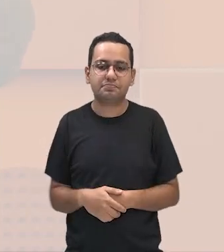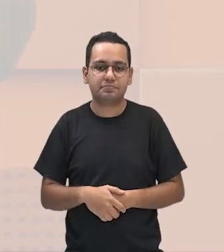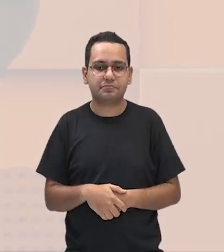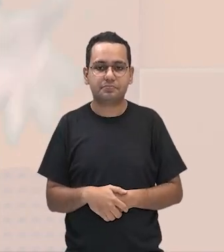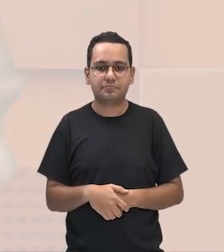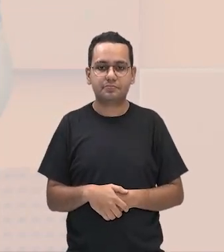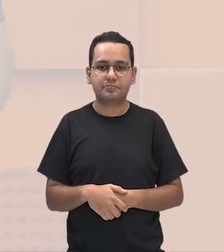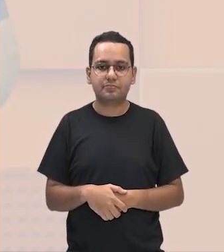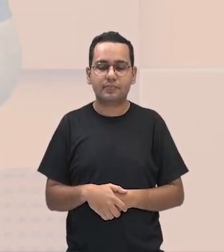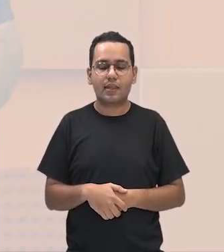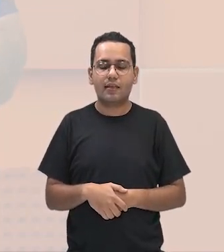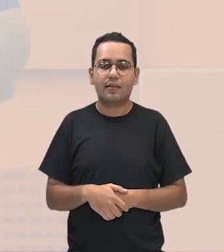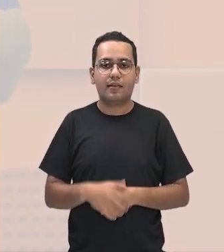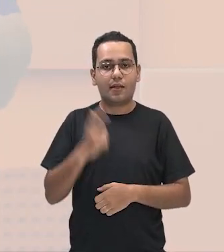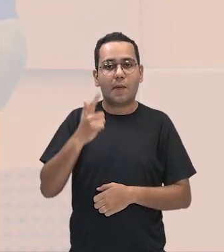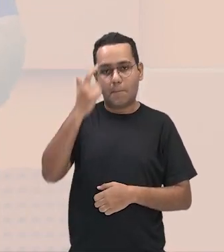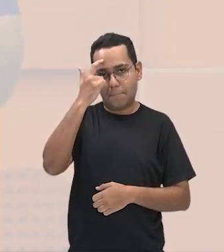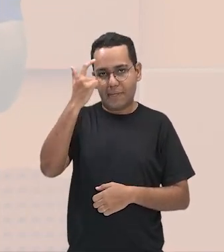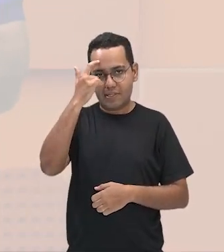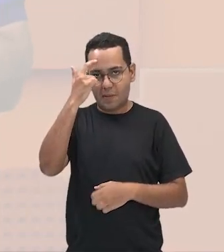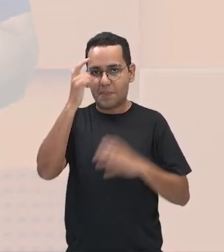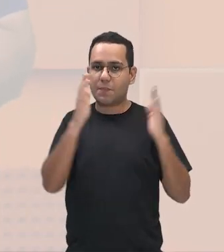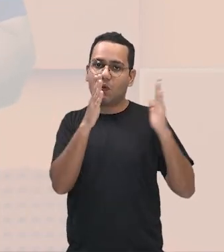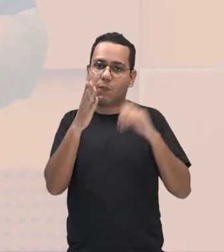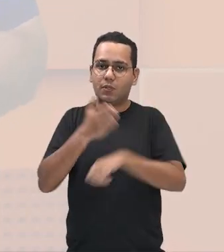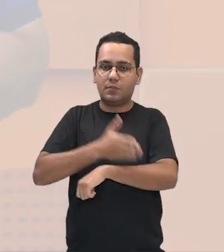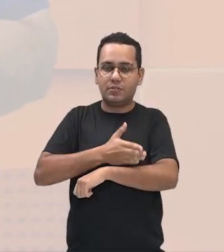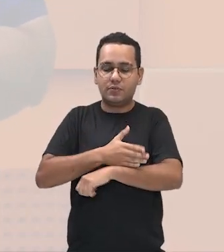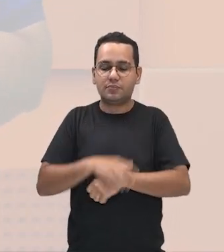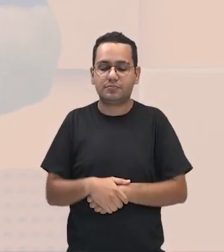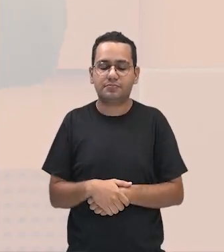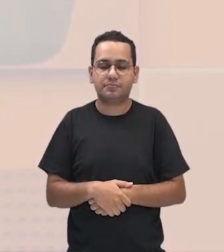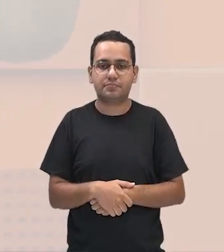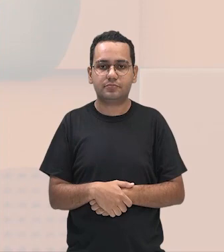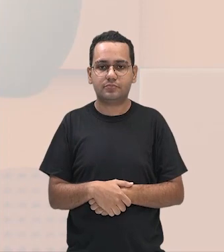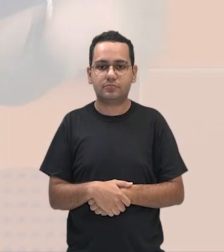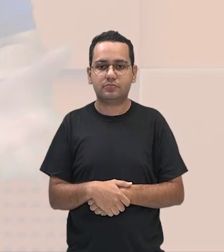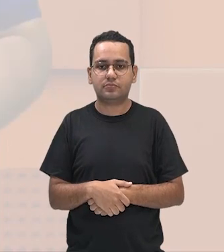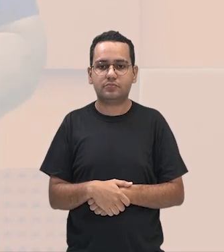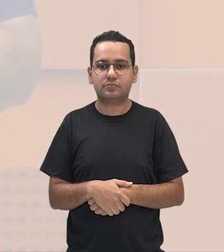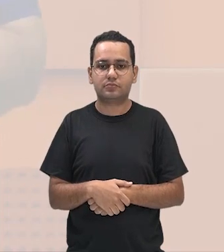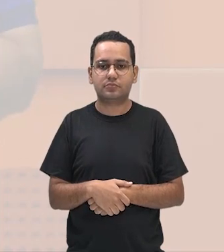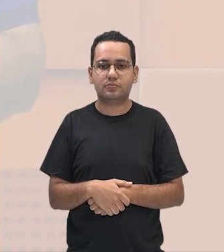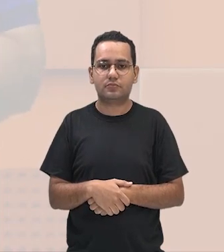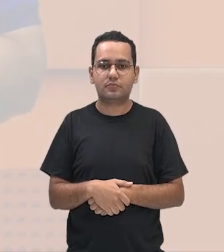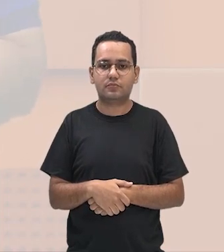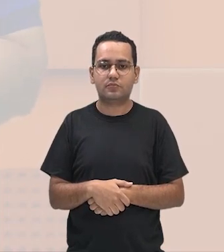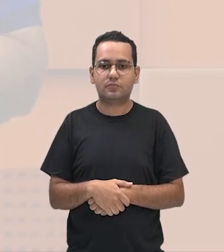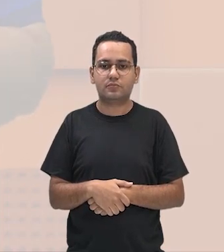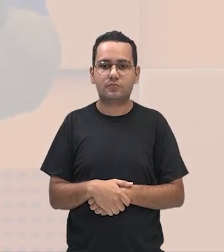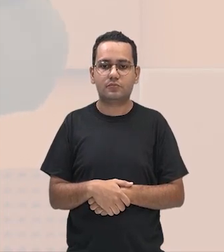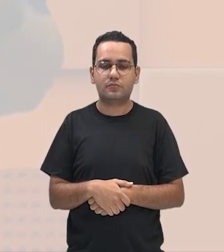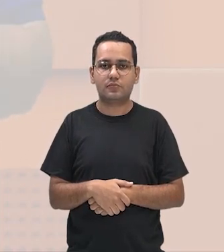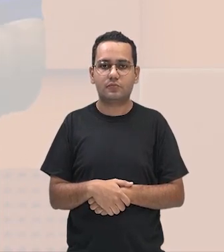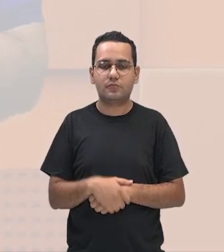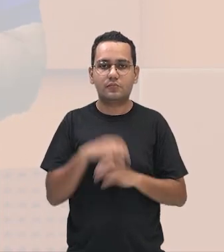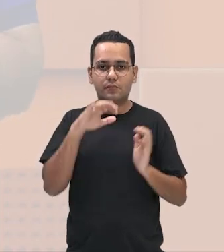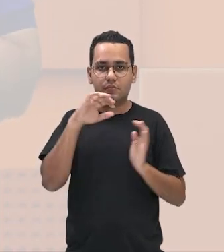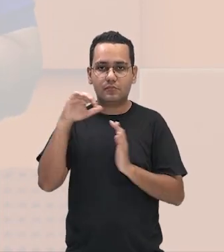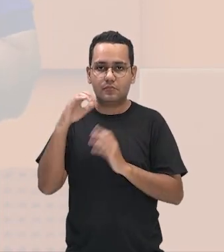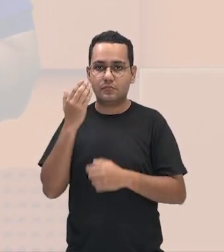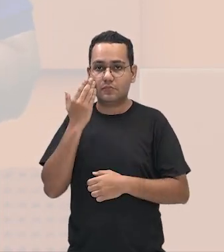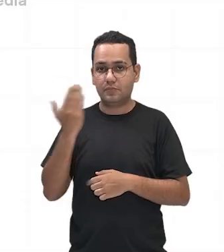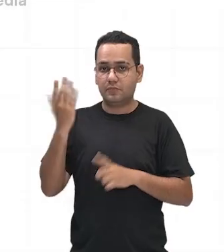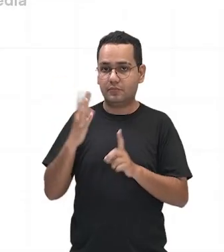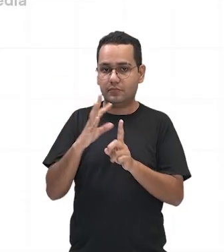essa mentalidade medieval, como eles acreditavam. Vamos falar então agora um pouco sobre a arte medieval. Olha só que vitral bonitinho que eu